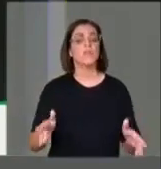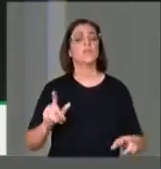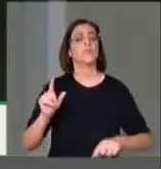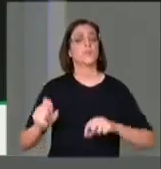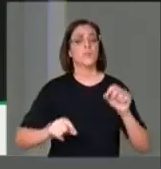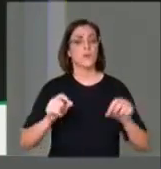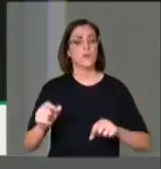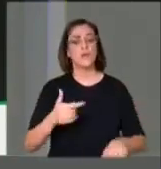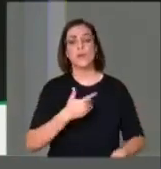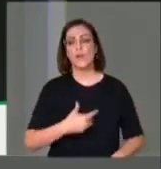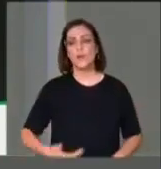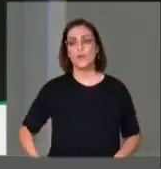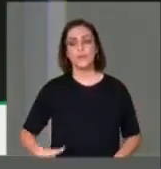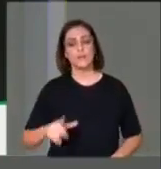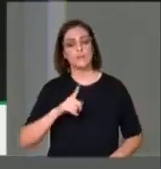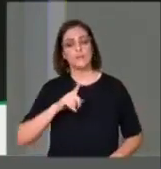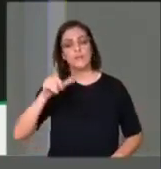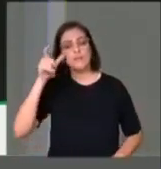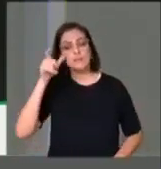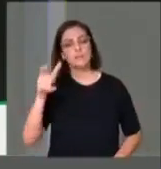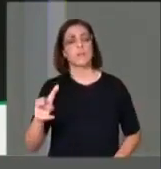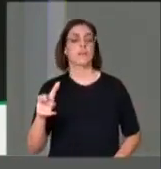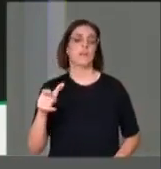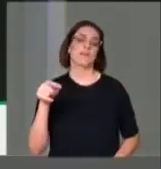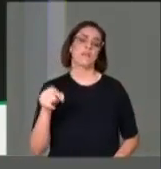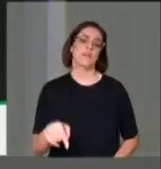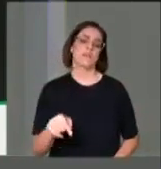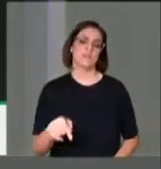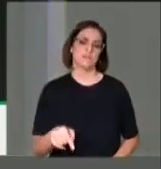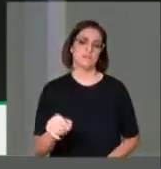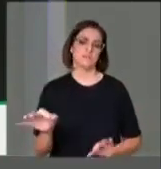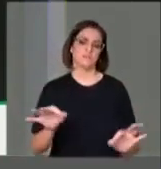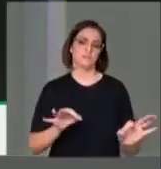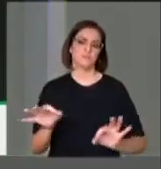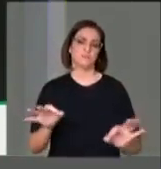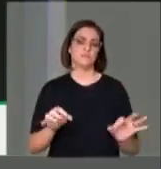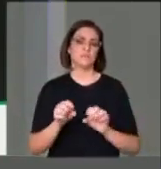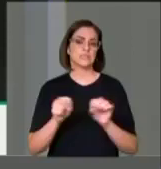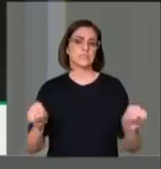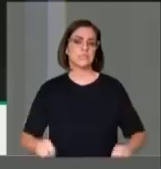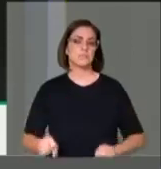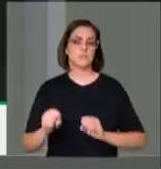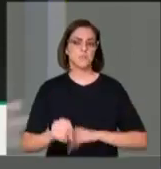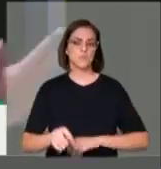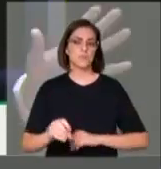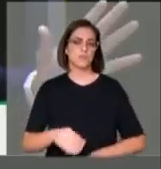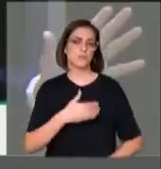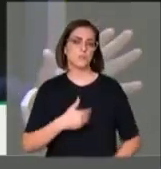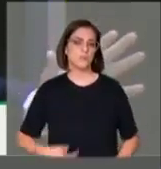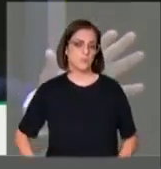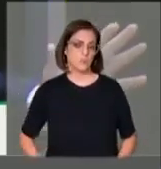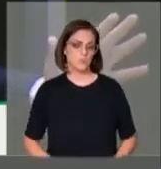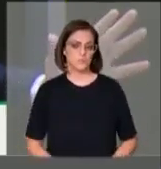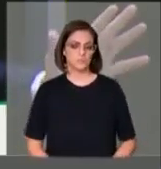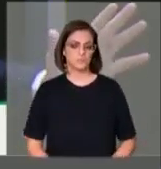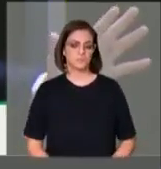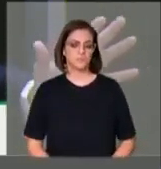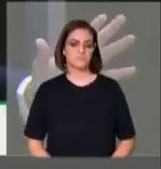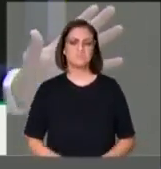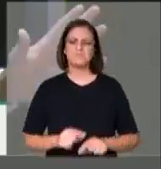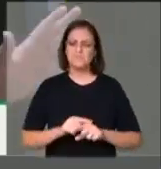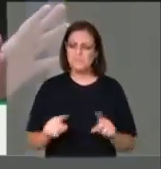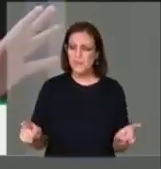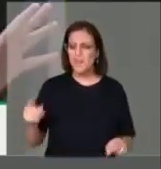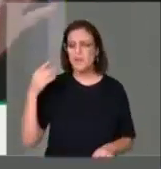governo que olhava com muito interesse para o sistema público de educação. A partir do governo Bolsonaro,